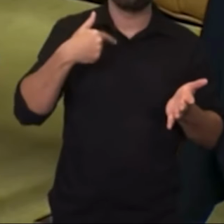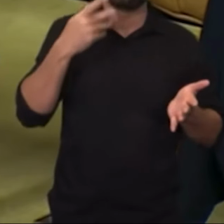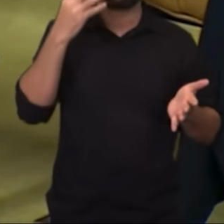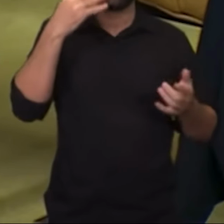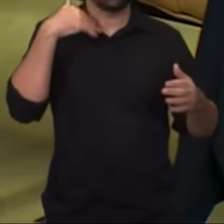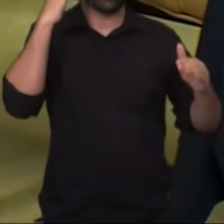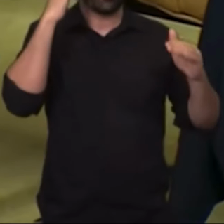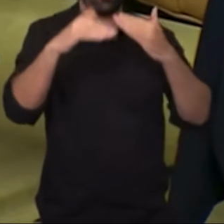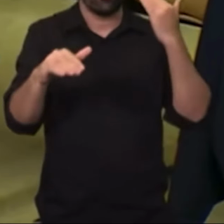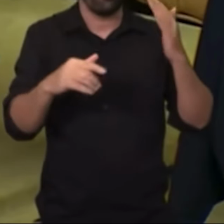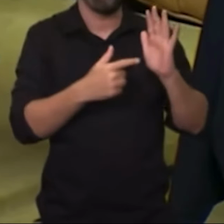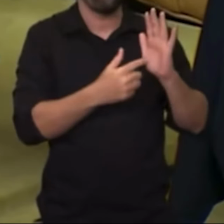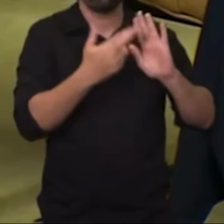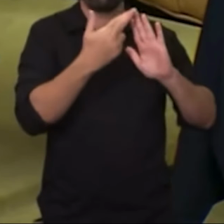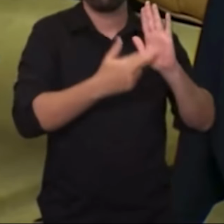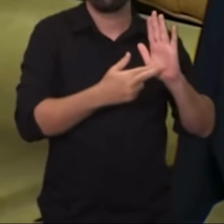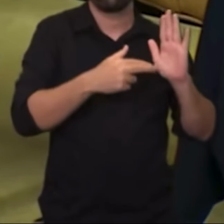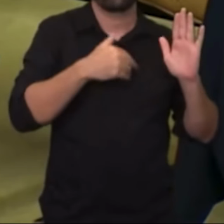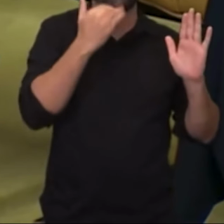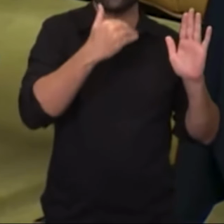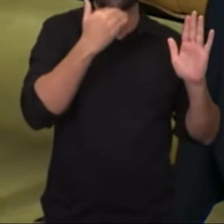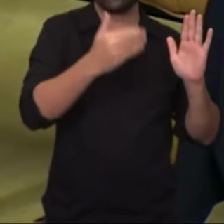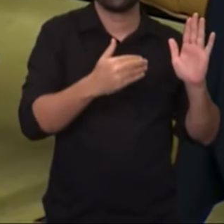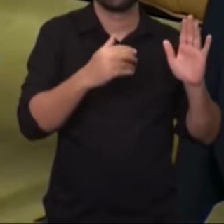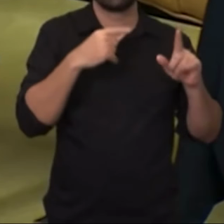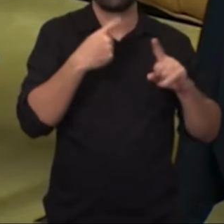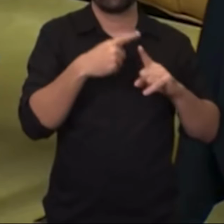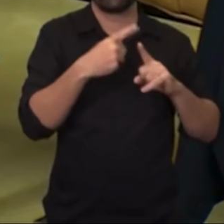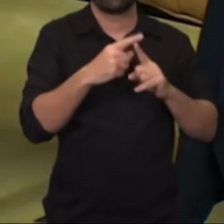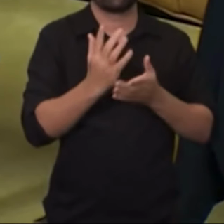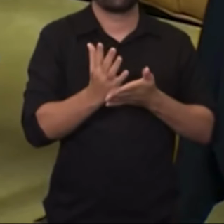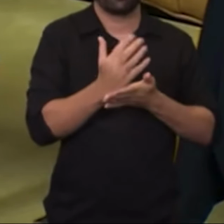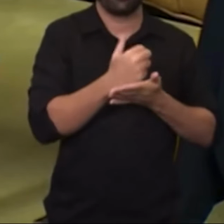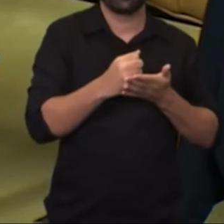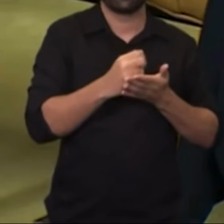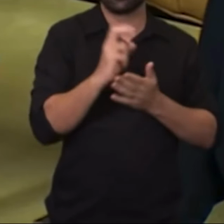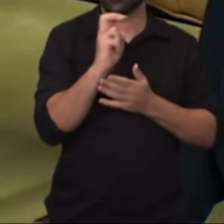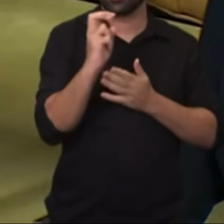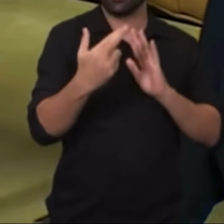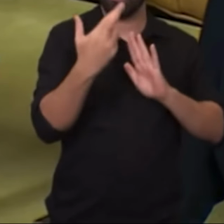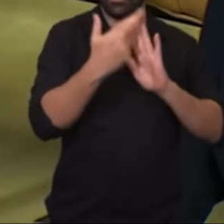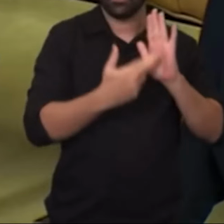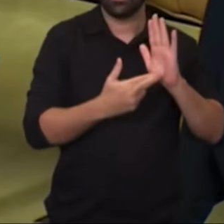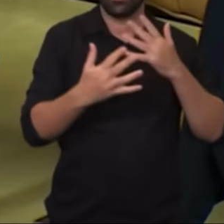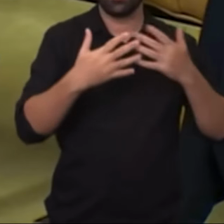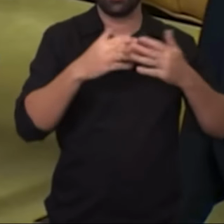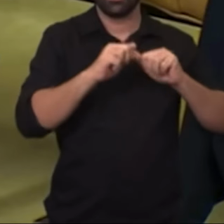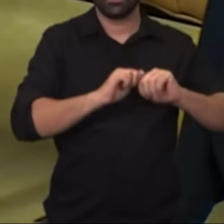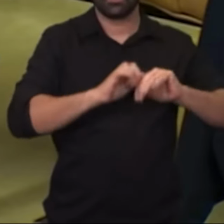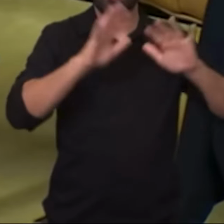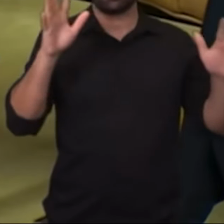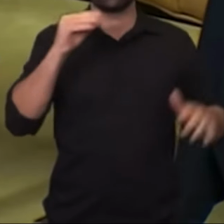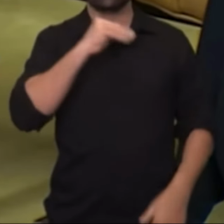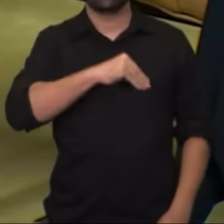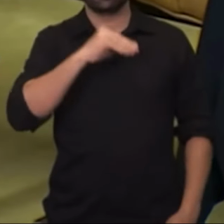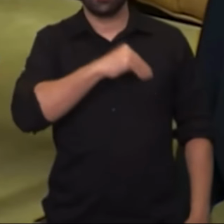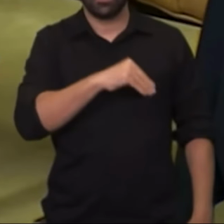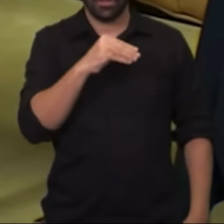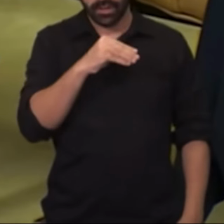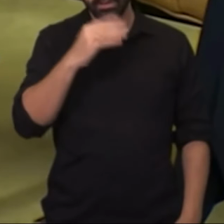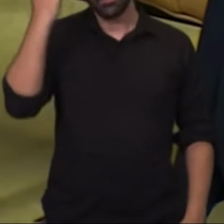norma que faz com que os dados trazidos no 5º relatório de transparência salarial